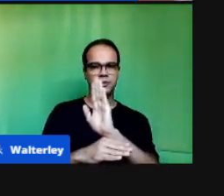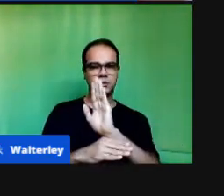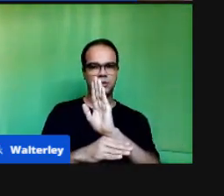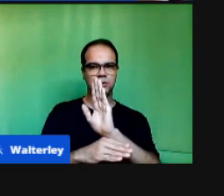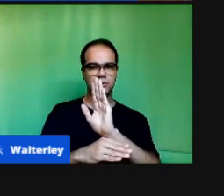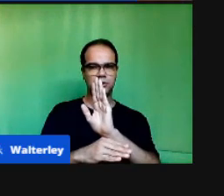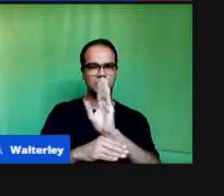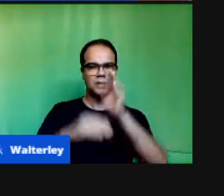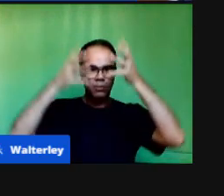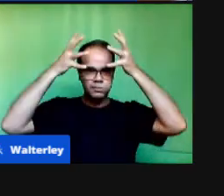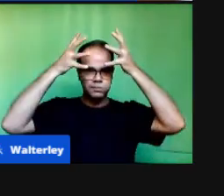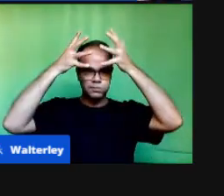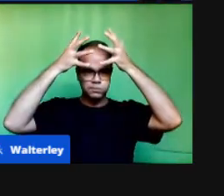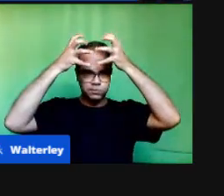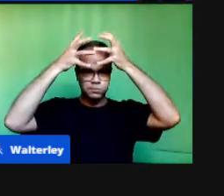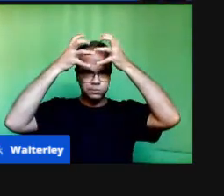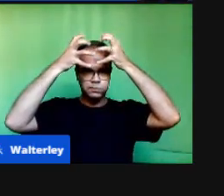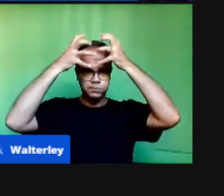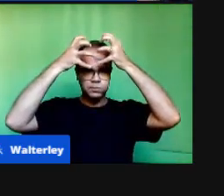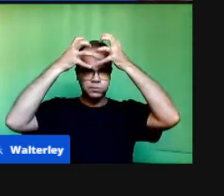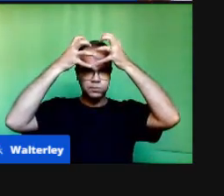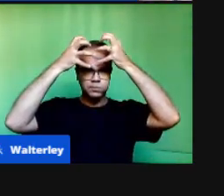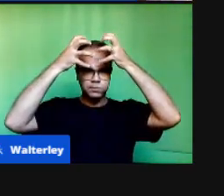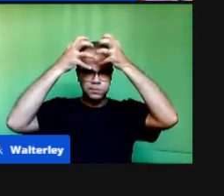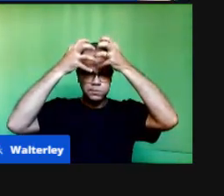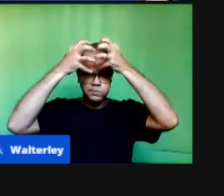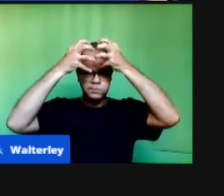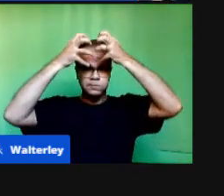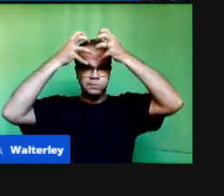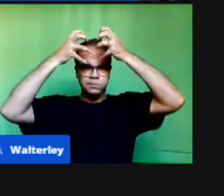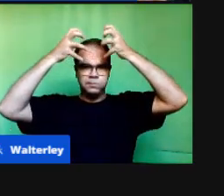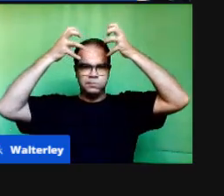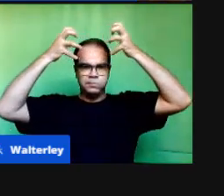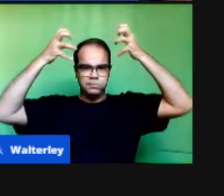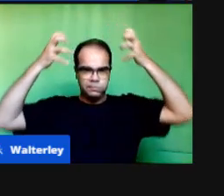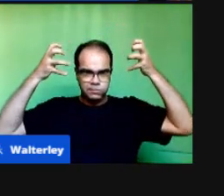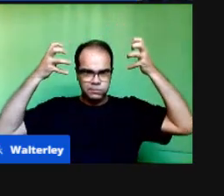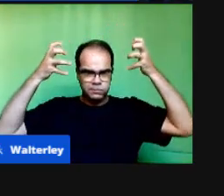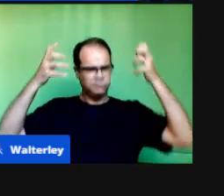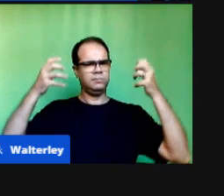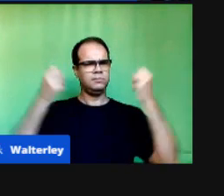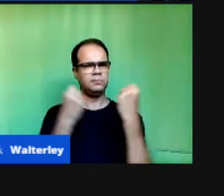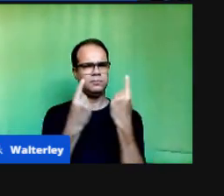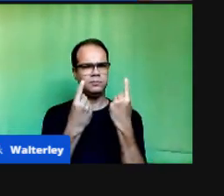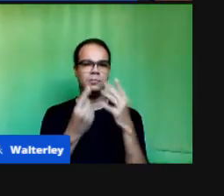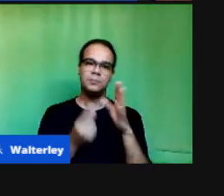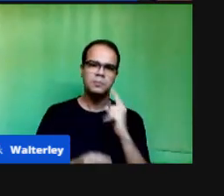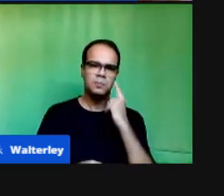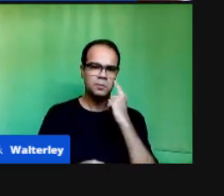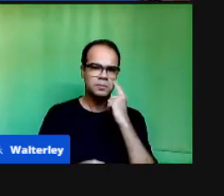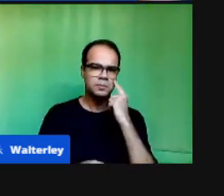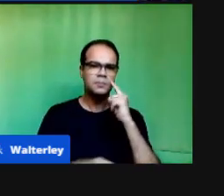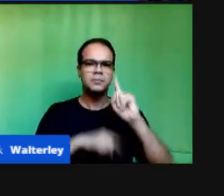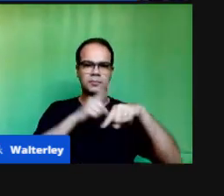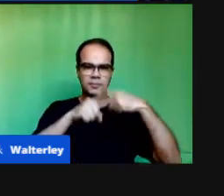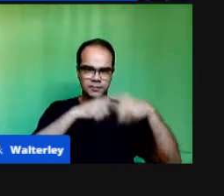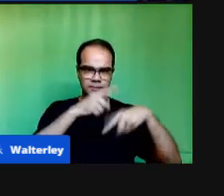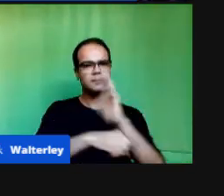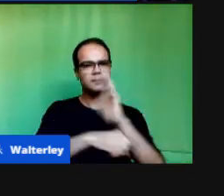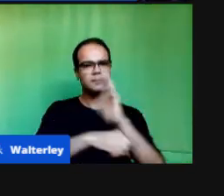dividido. É um curta, tem aí acho que 5 minutinhos. Assistam depois, chama Brain Divided e ele é engraçadinho.